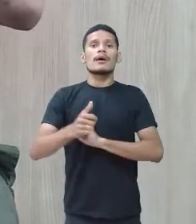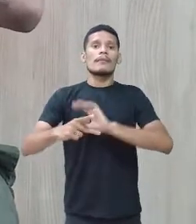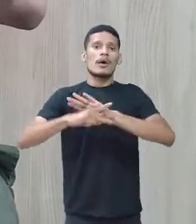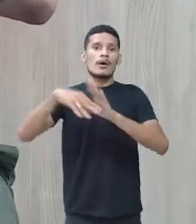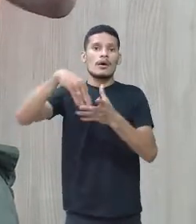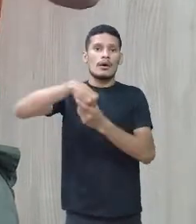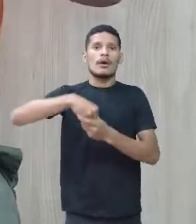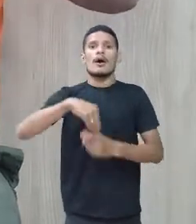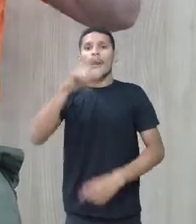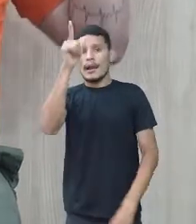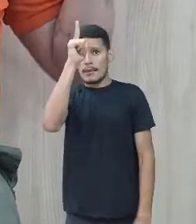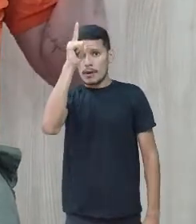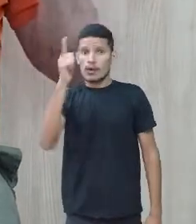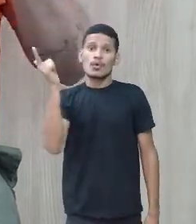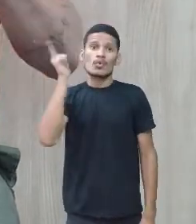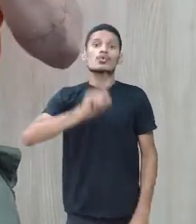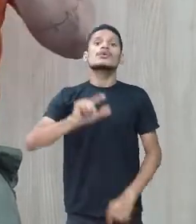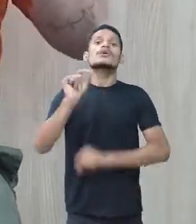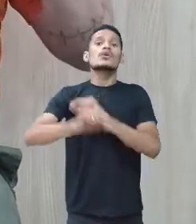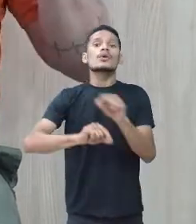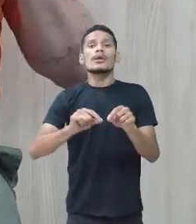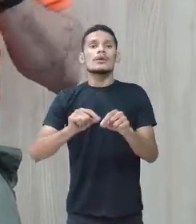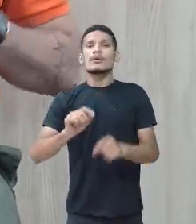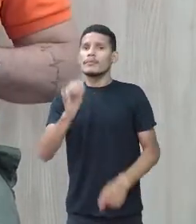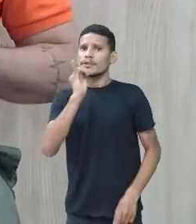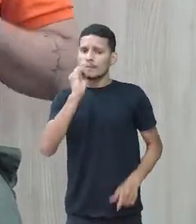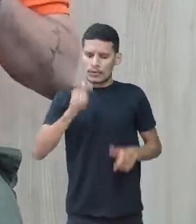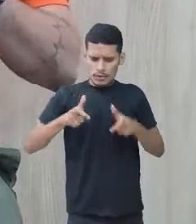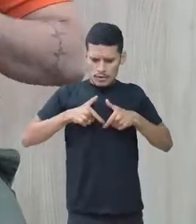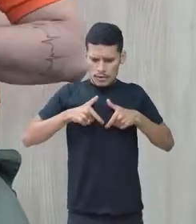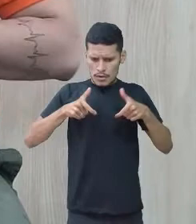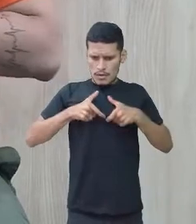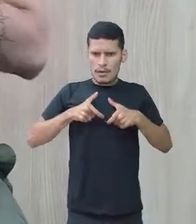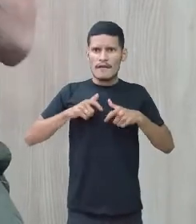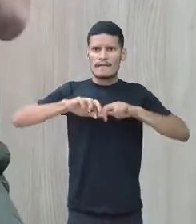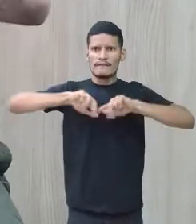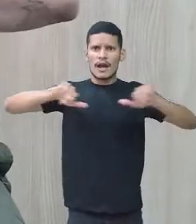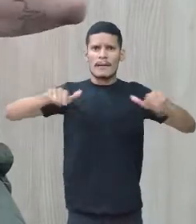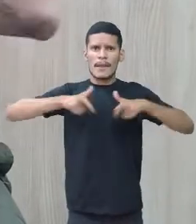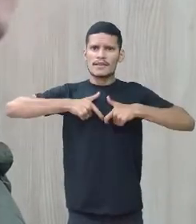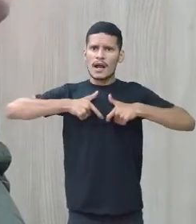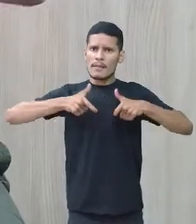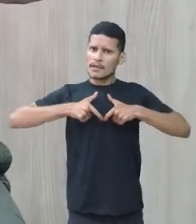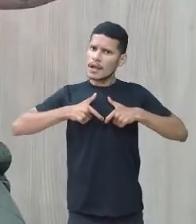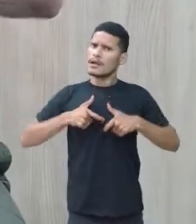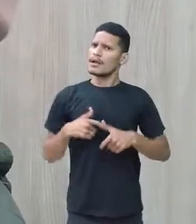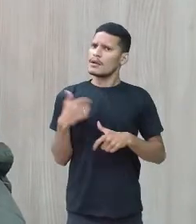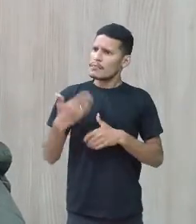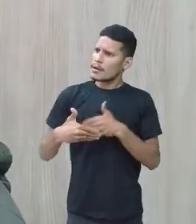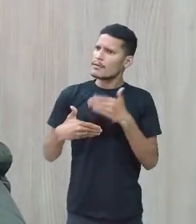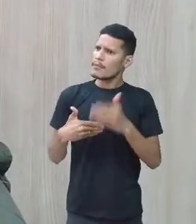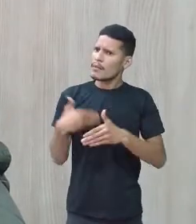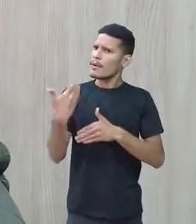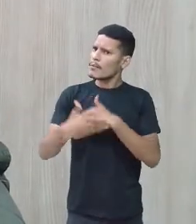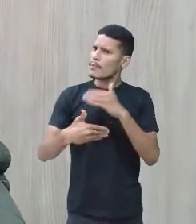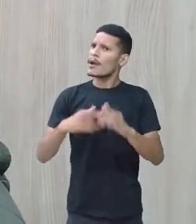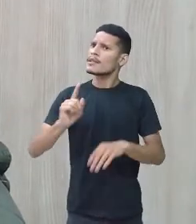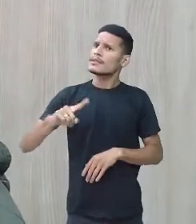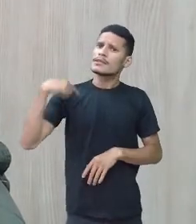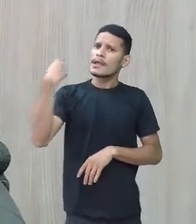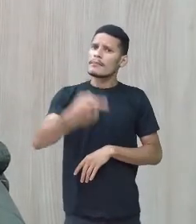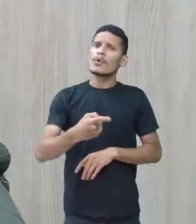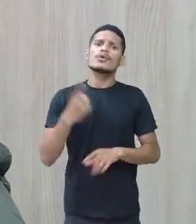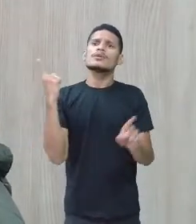eles conseguiram milhares de medalhas. E aí, décadas depois, foi